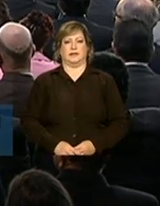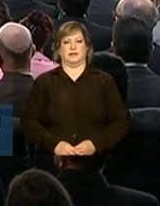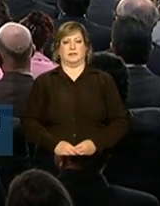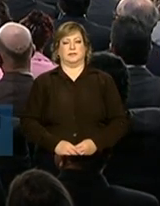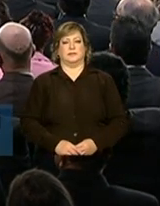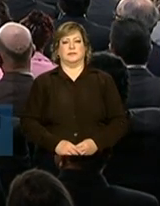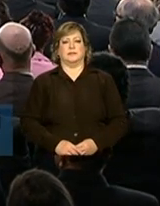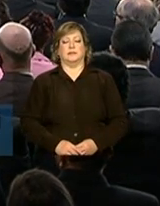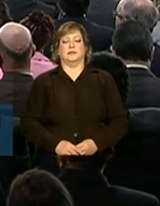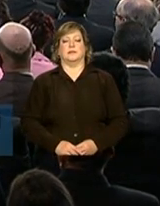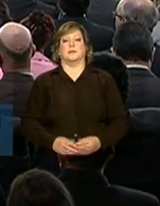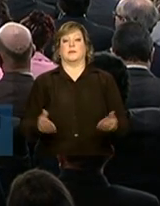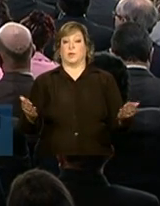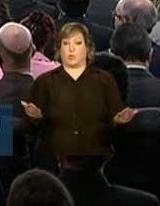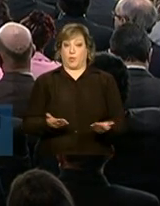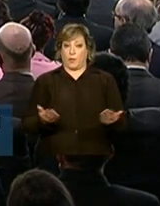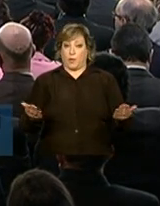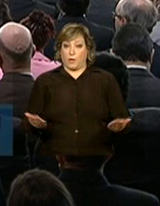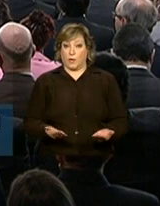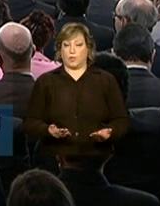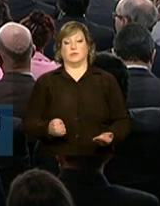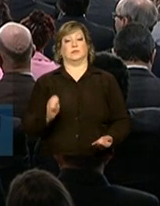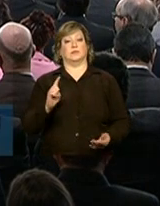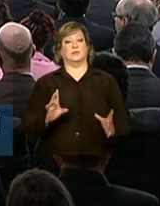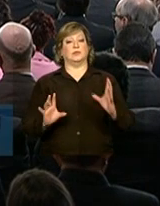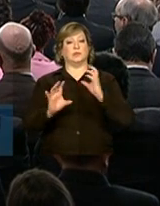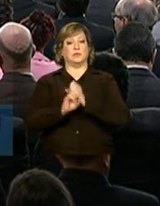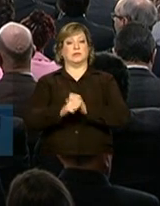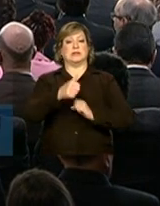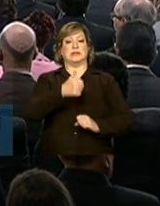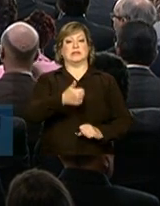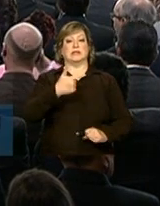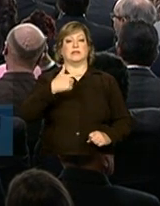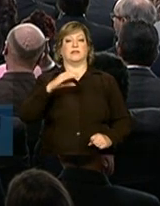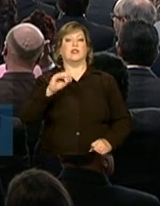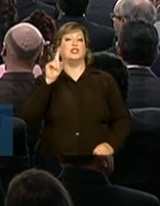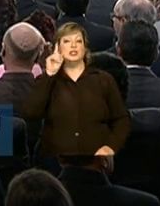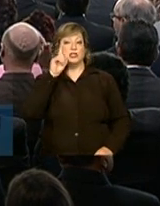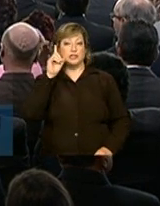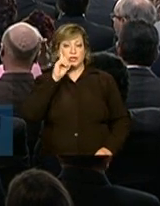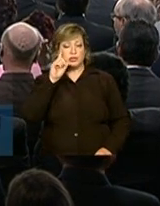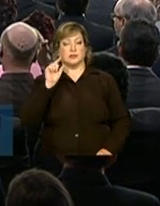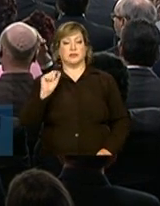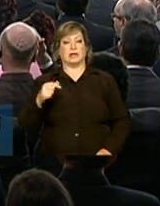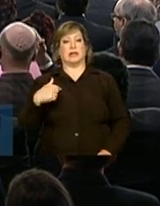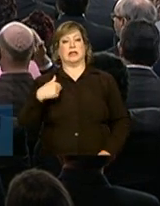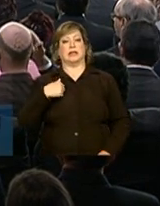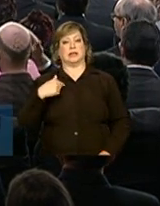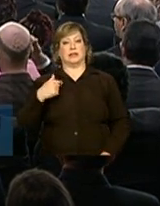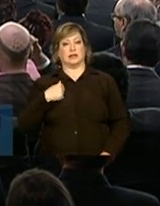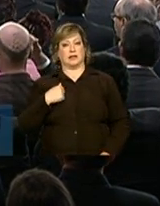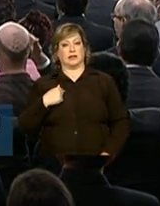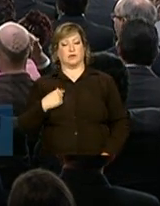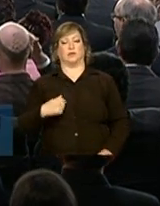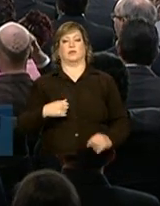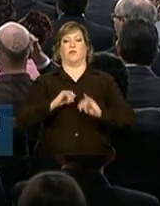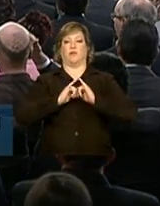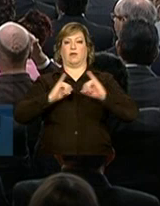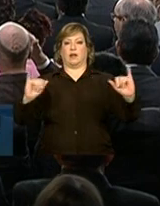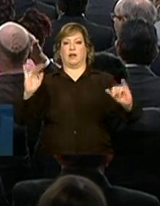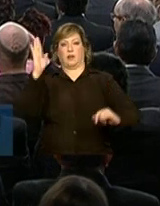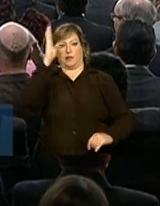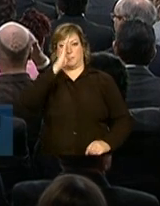presentes, hoje faz 120 dias que eu me dirigi ao Brasil